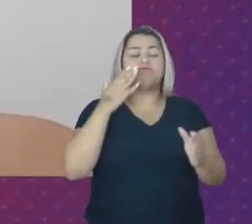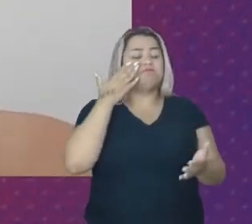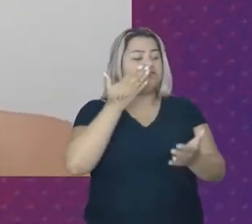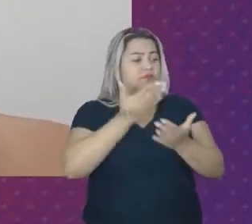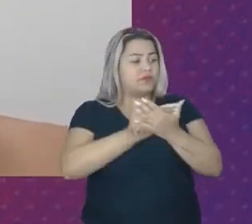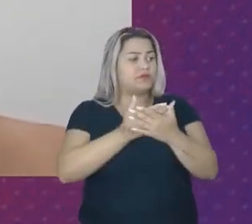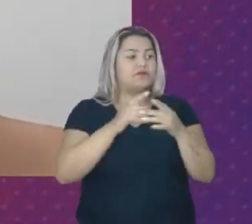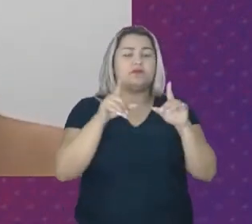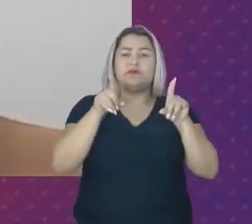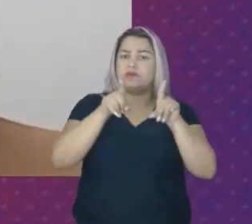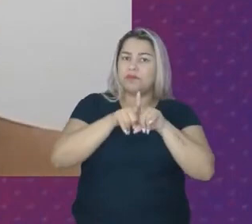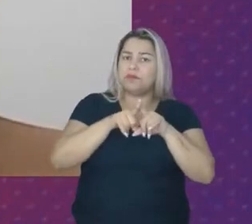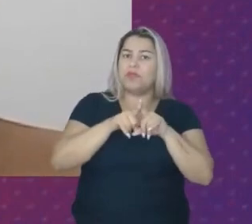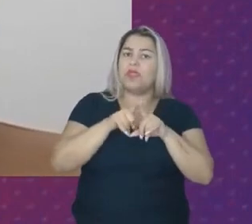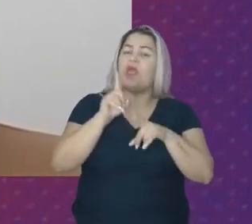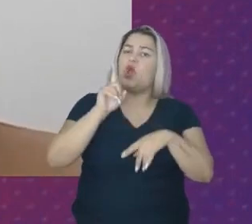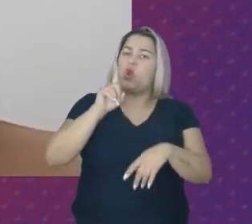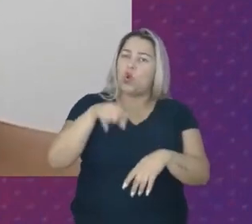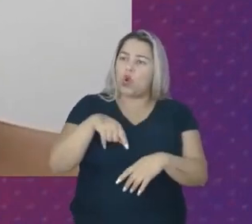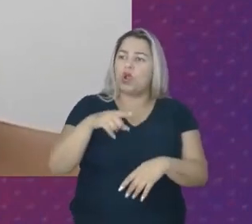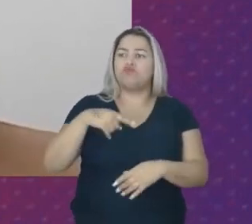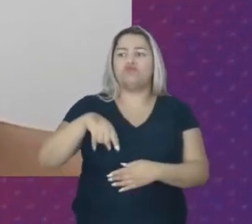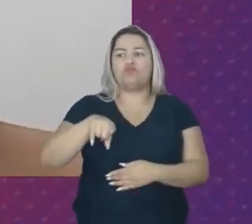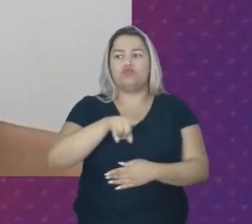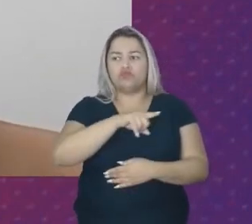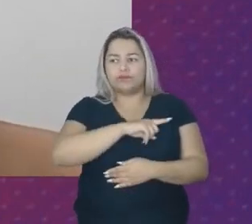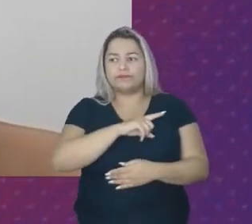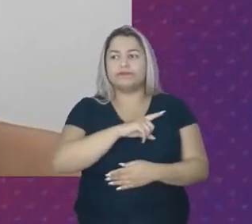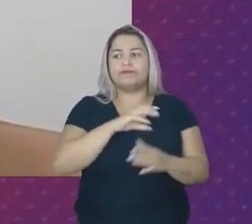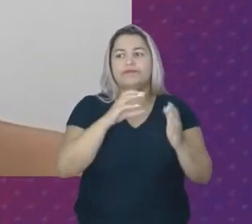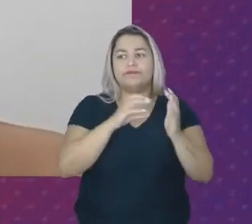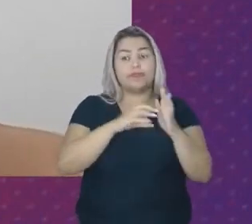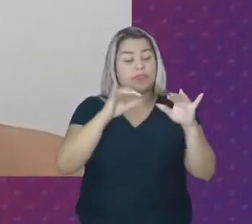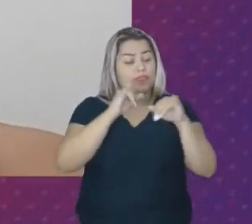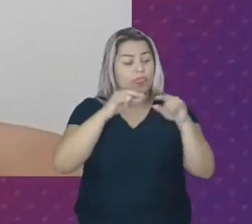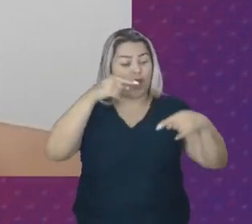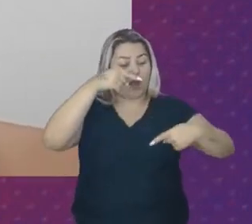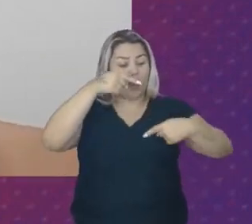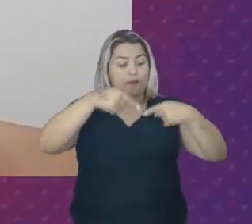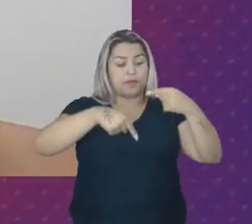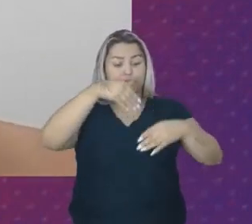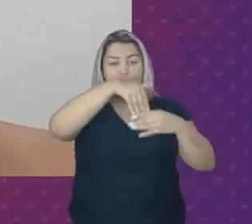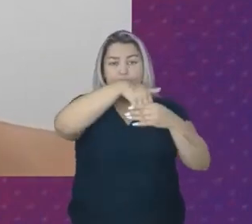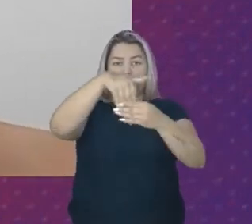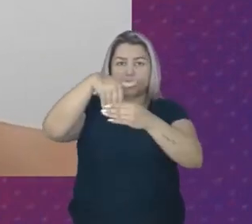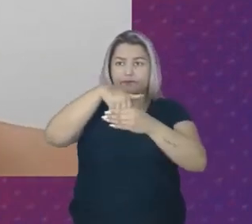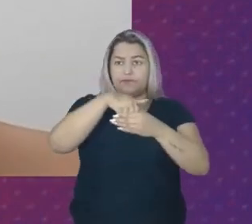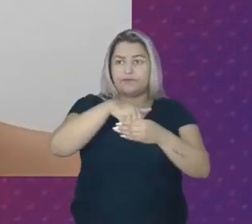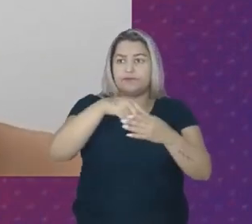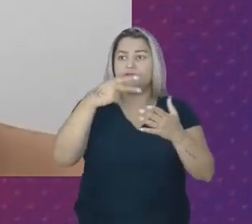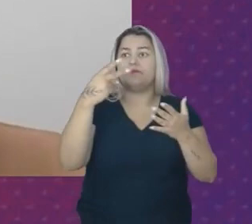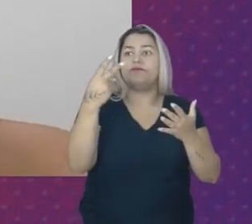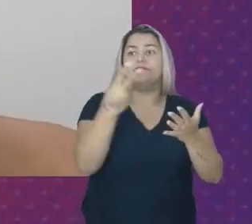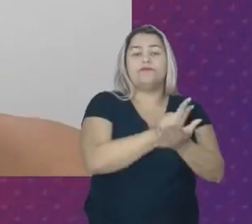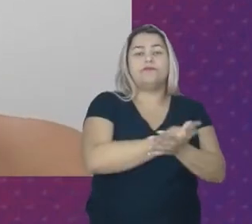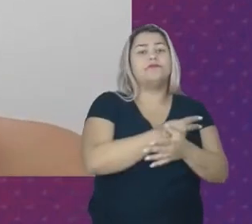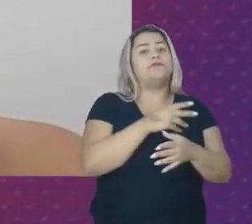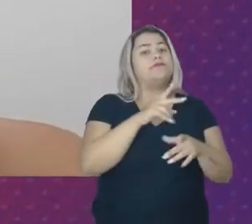bem a lógica que a gente traz para a campanha política, né? O explorador funciona muito mais com